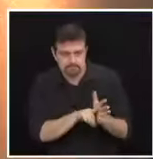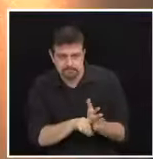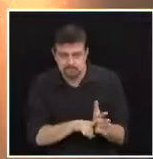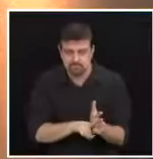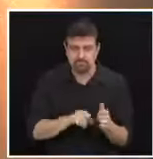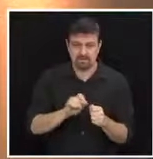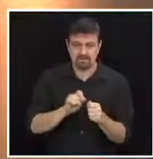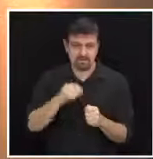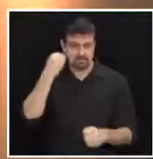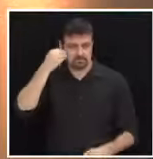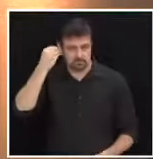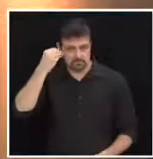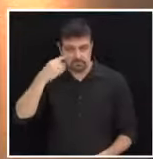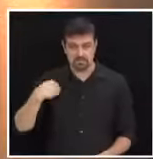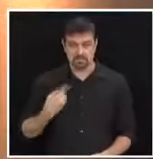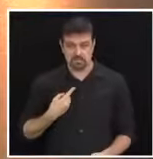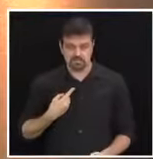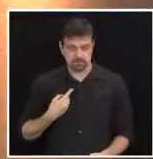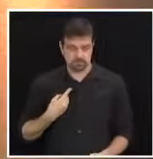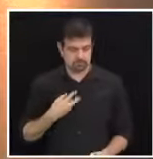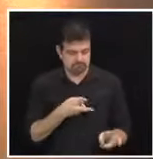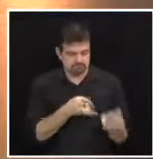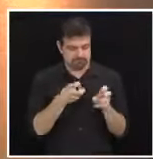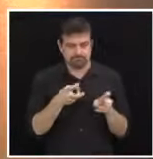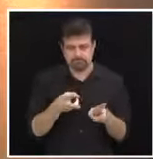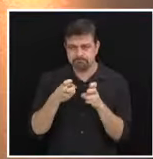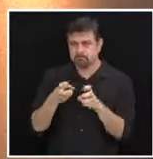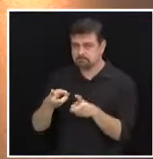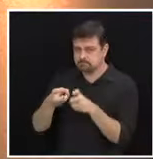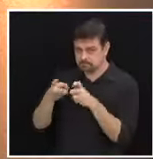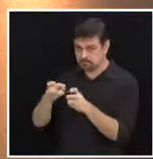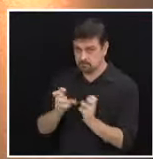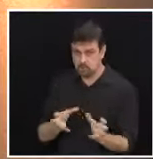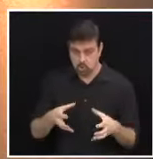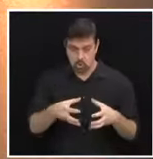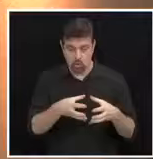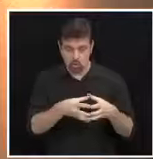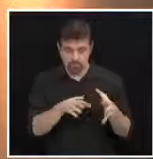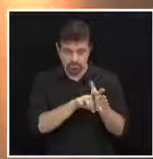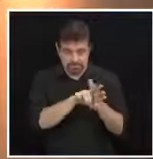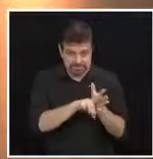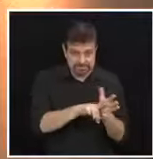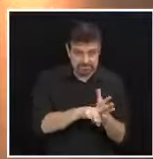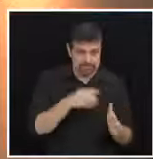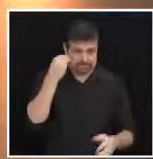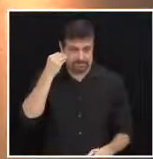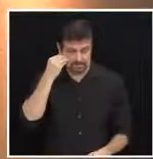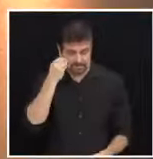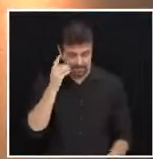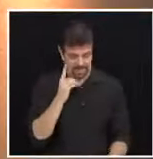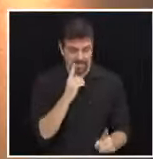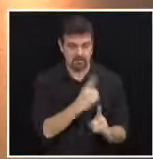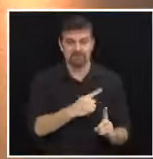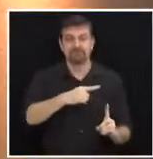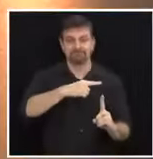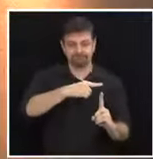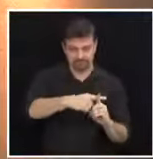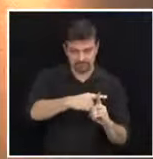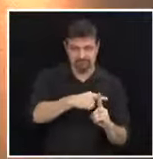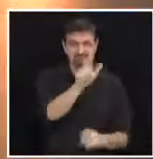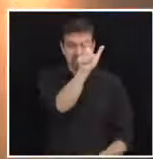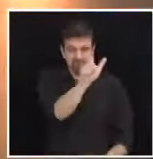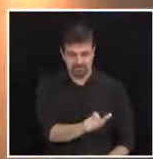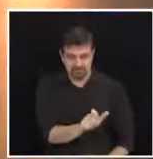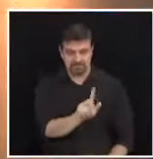nós começamos a identificar que dentro dos testes que eram positivos, que são os resultados reagentes,